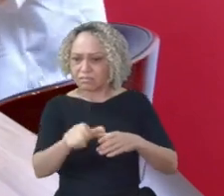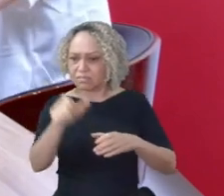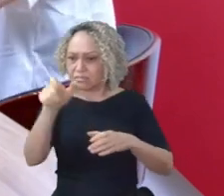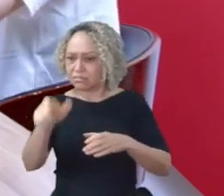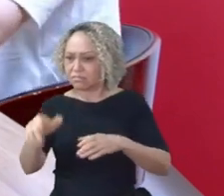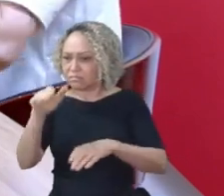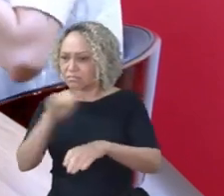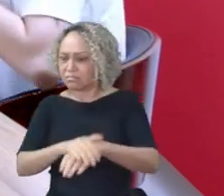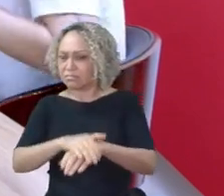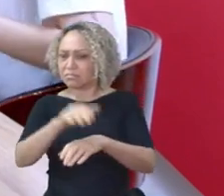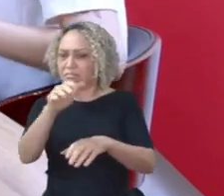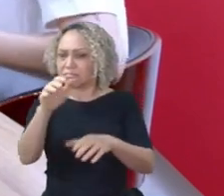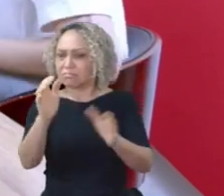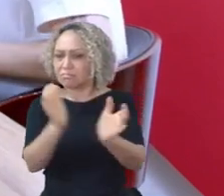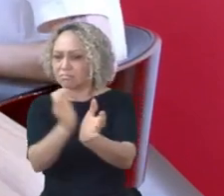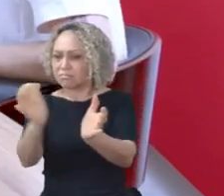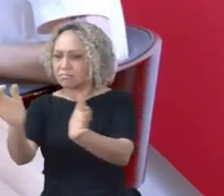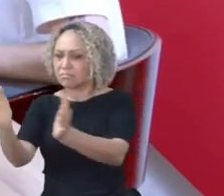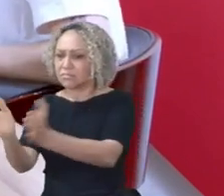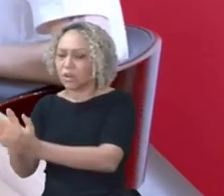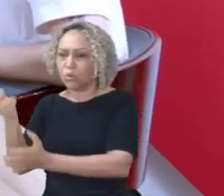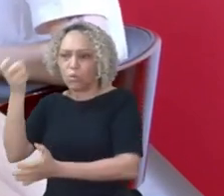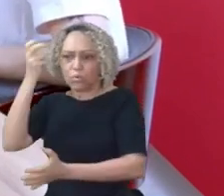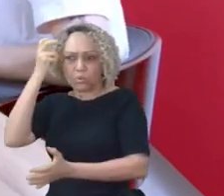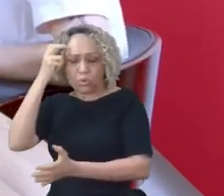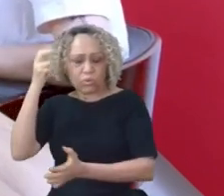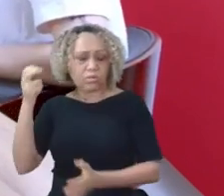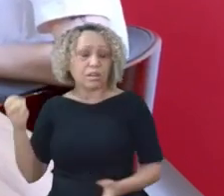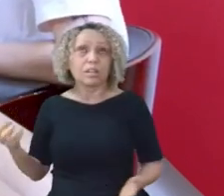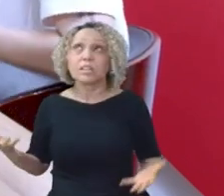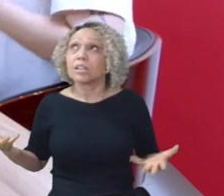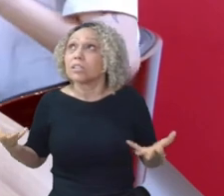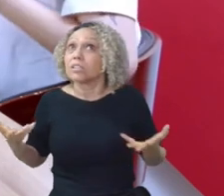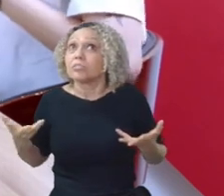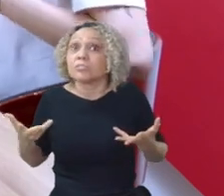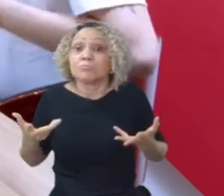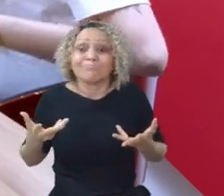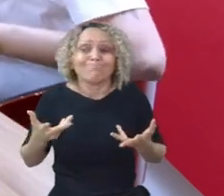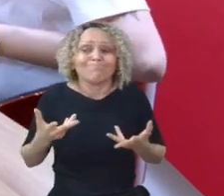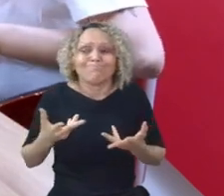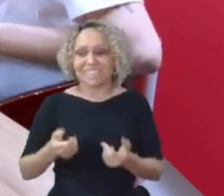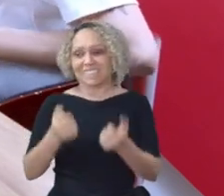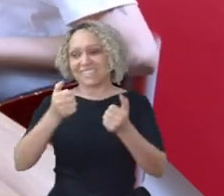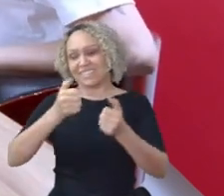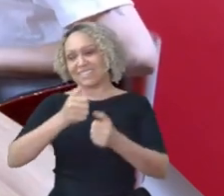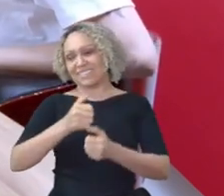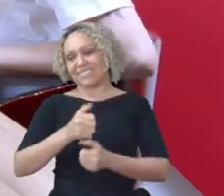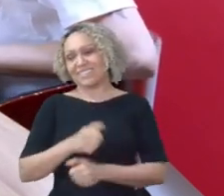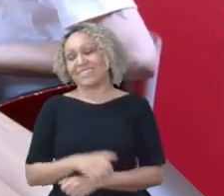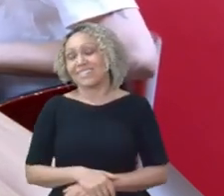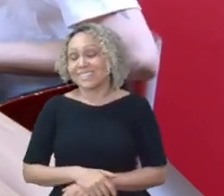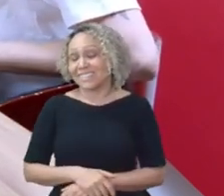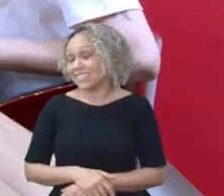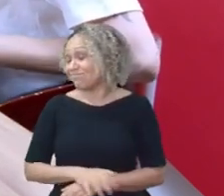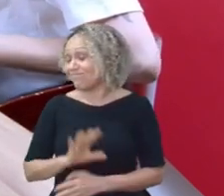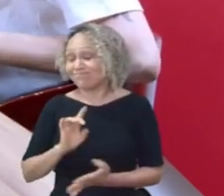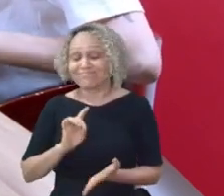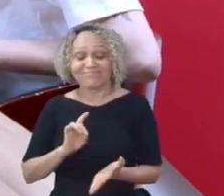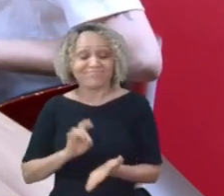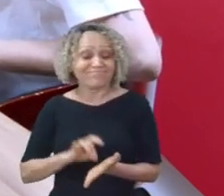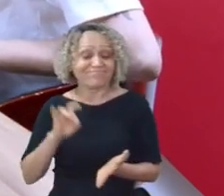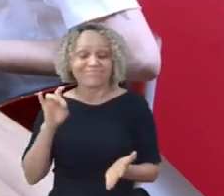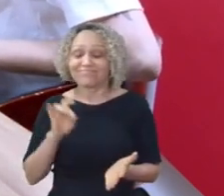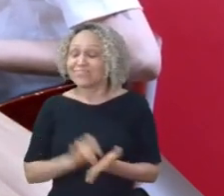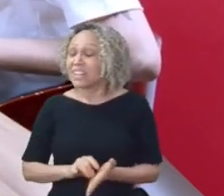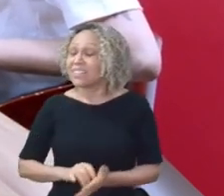sua cultura. É incrível. Incrível. Realmente. Eu sou suspeita em falar, porque foi uma das experiências